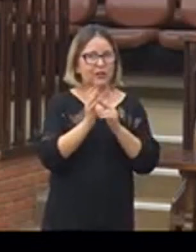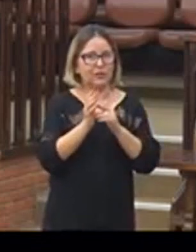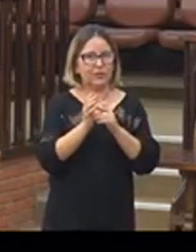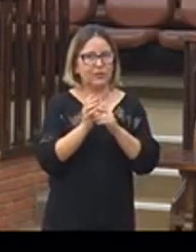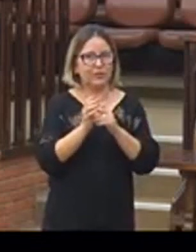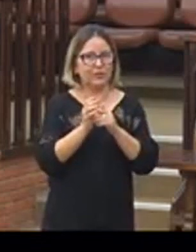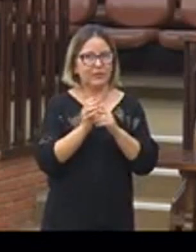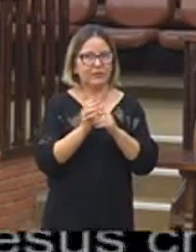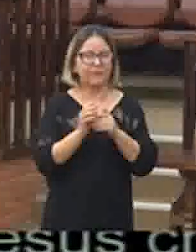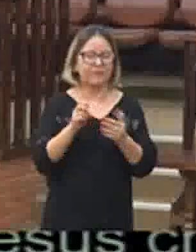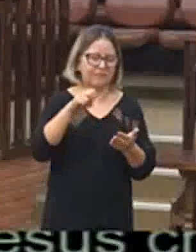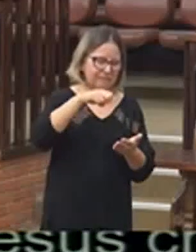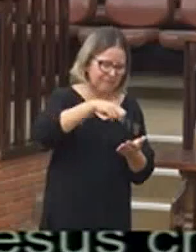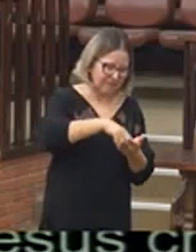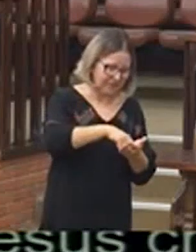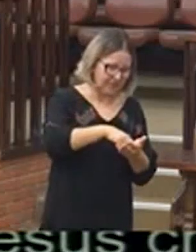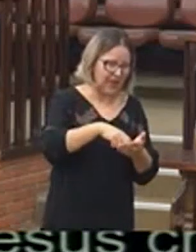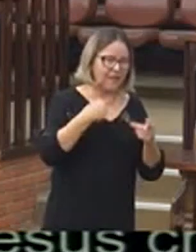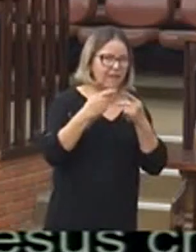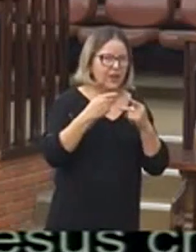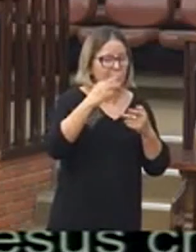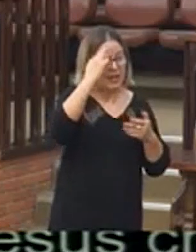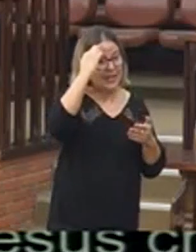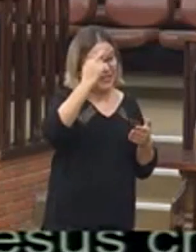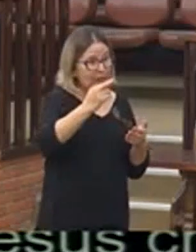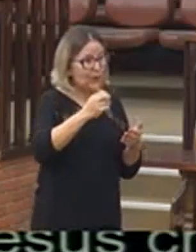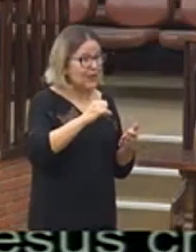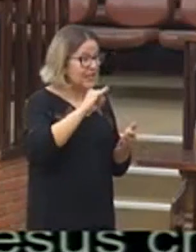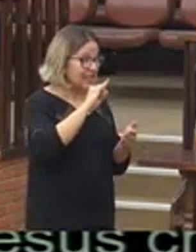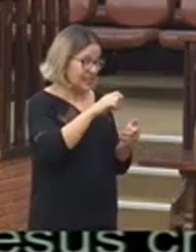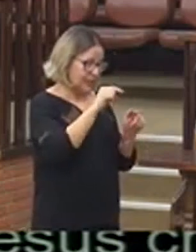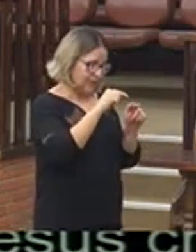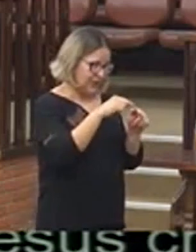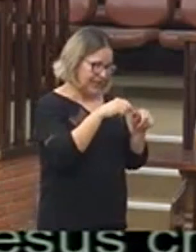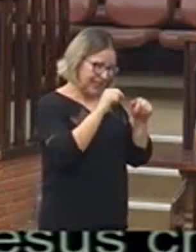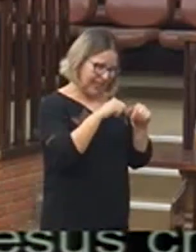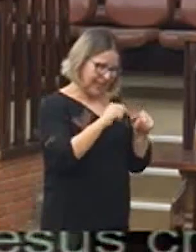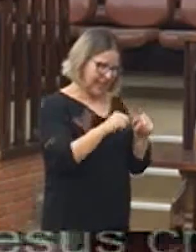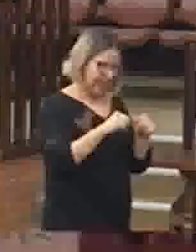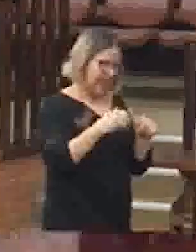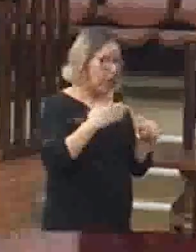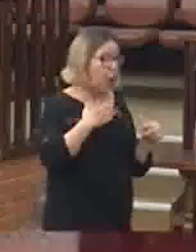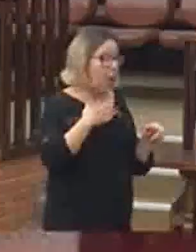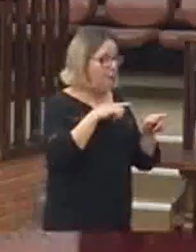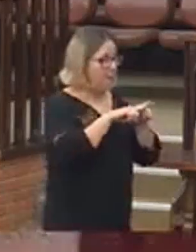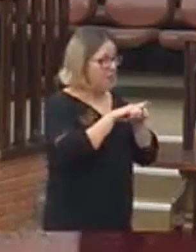dizendo: Senhor, se estiveras aqui, meu irmão não teria morrido.